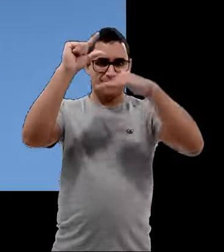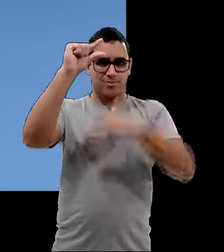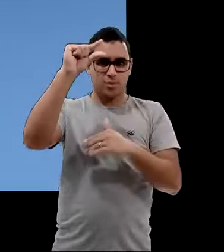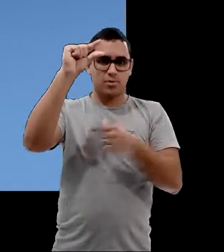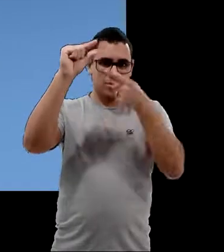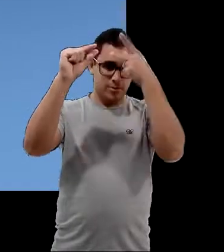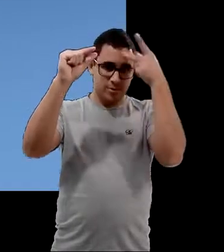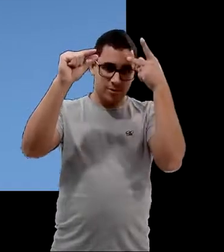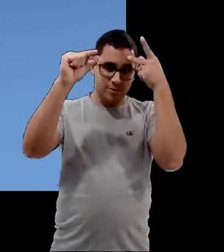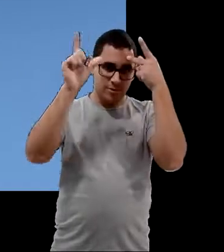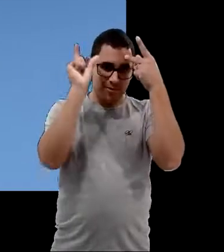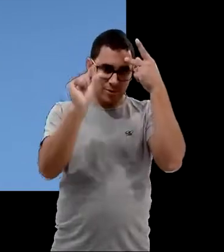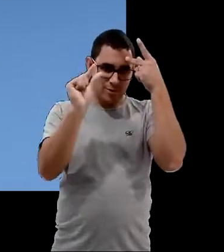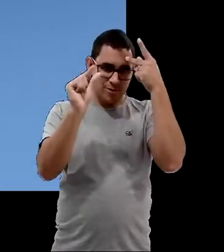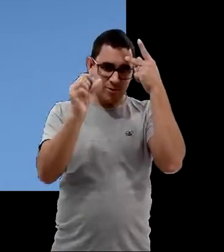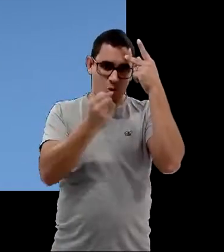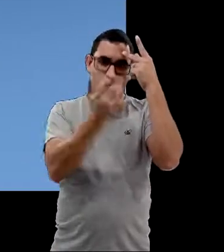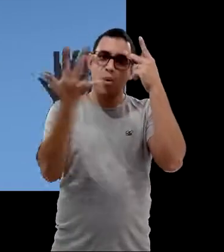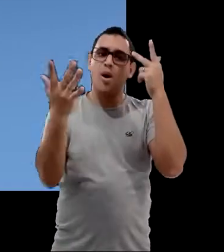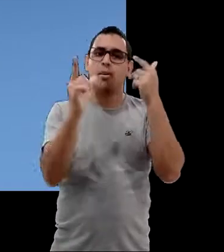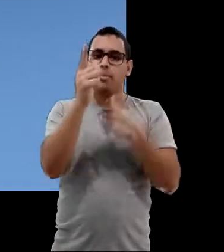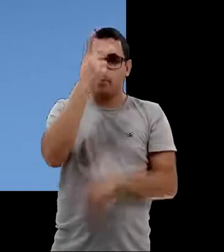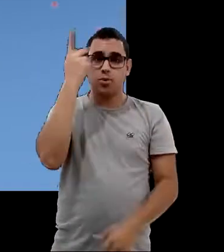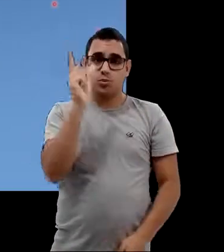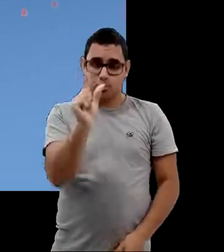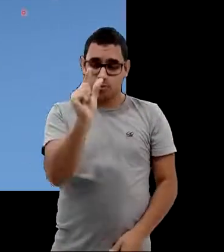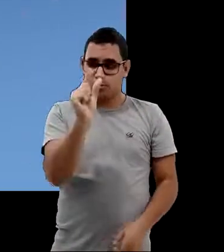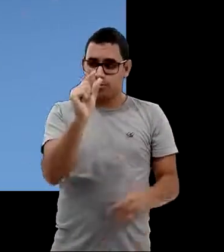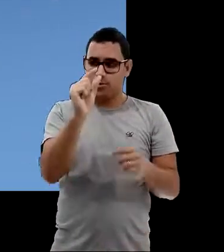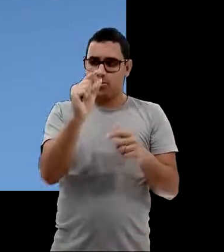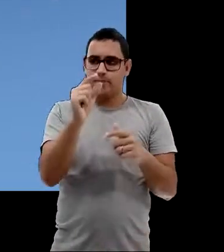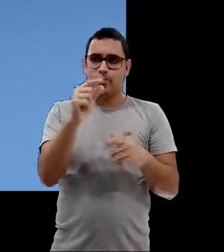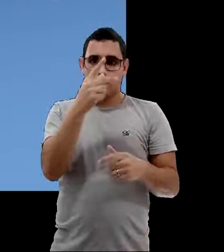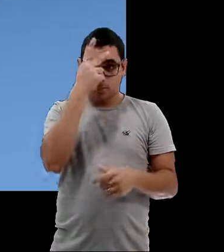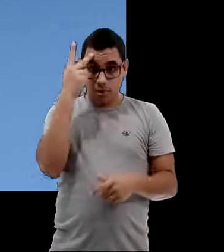cada estrato desse é chamado estrato social,